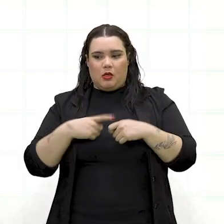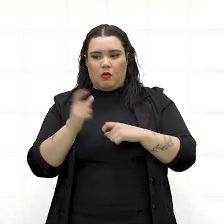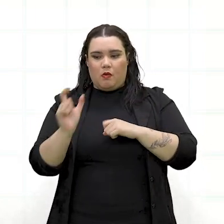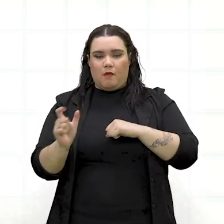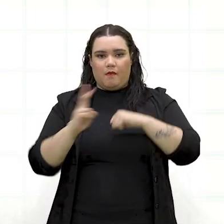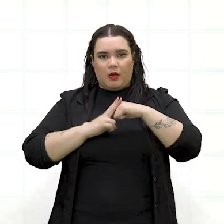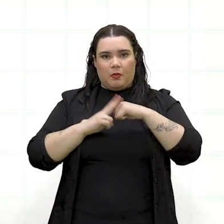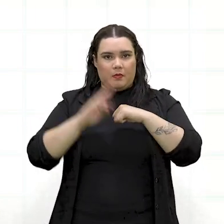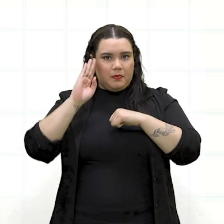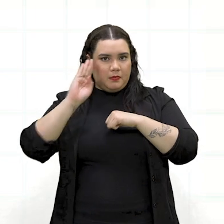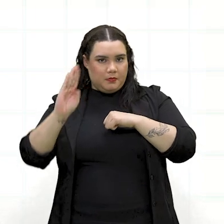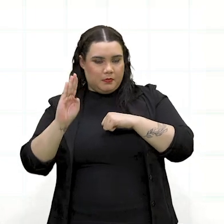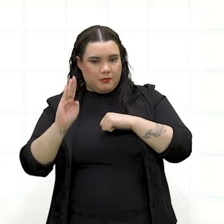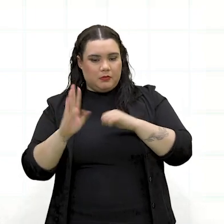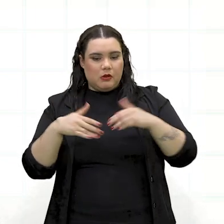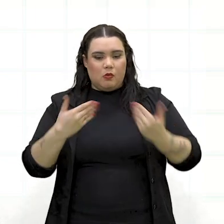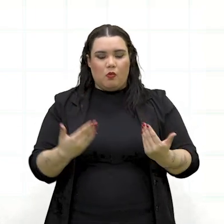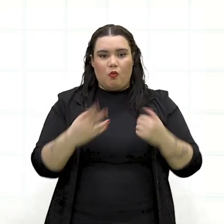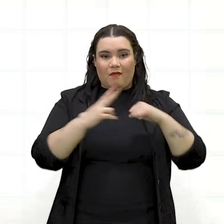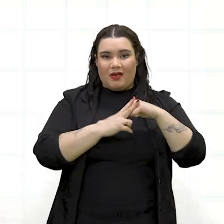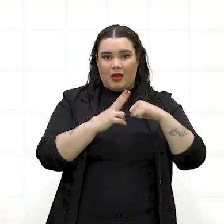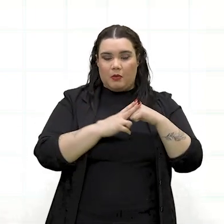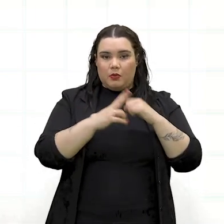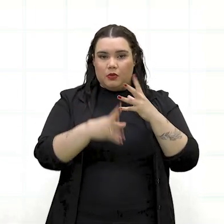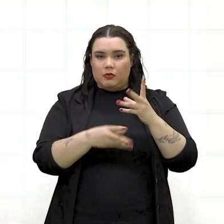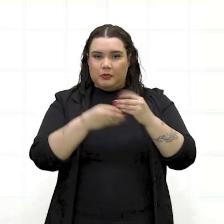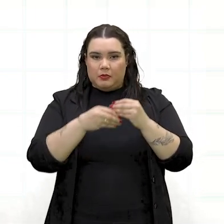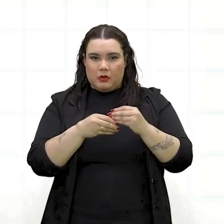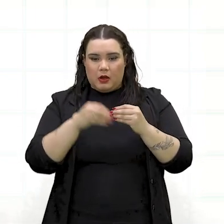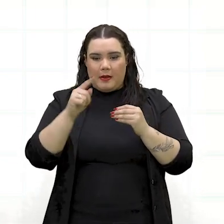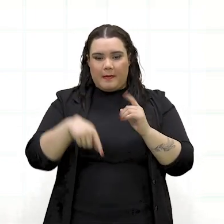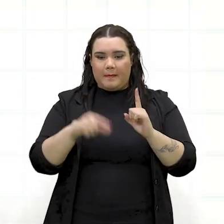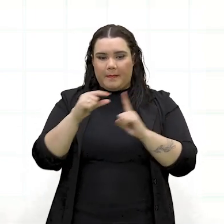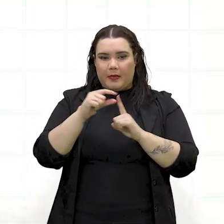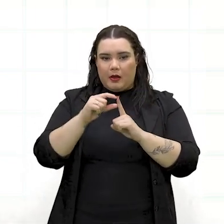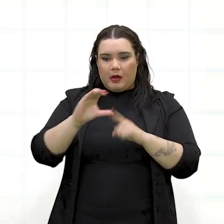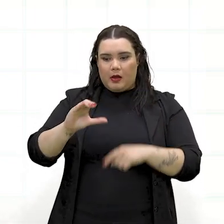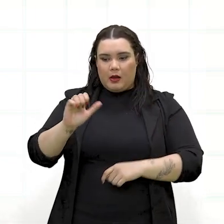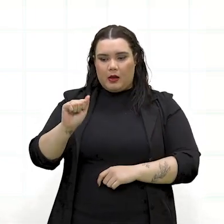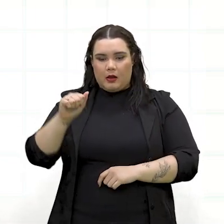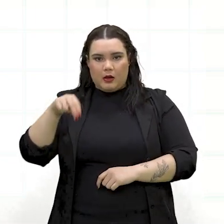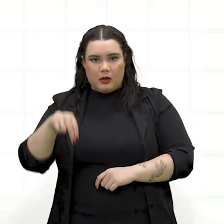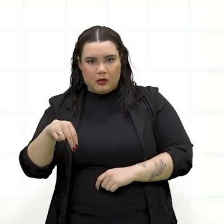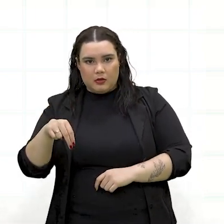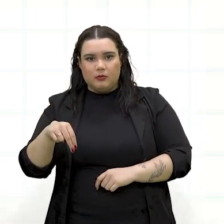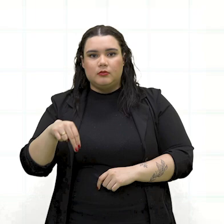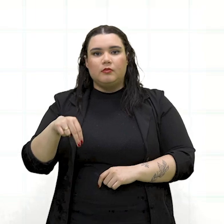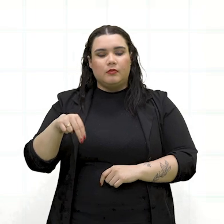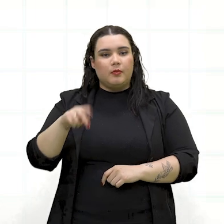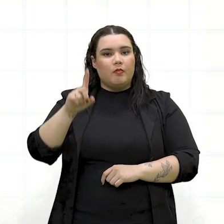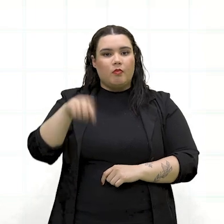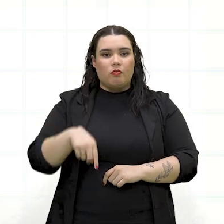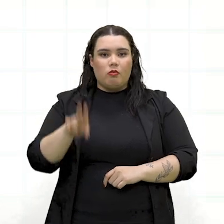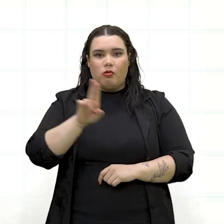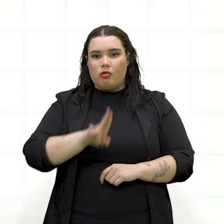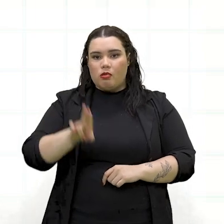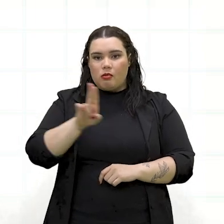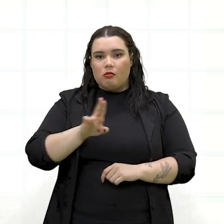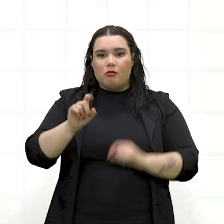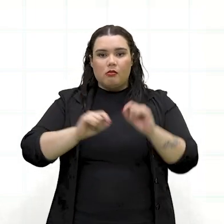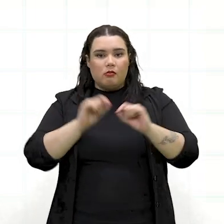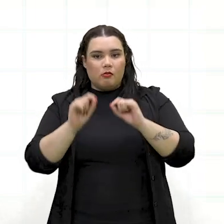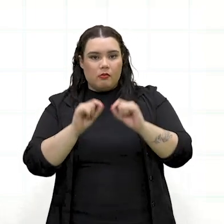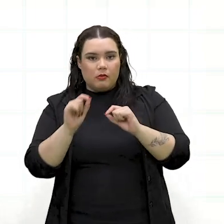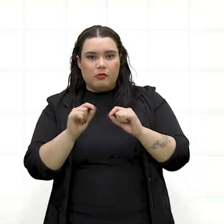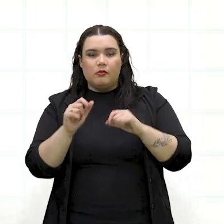E esses verbos auxiliares, no caso do can, que nós estamos vendo agora, ele é utilizado